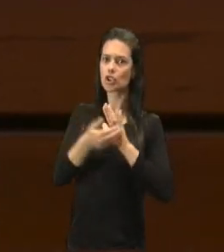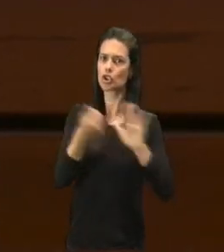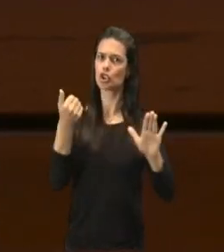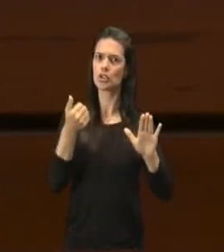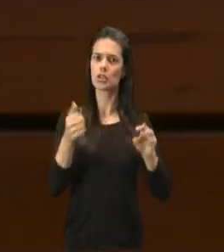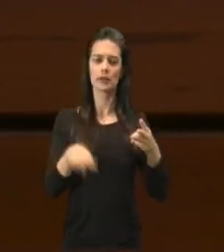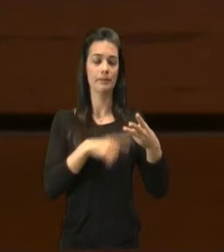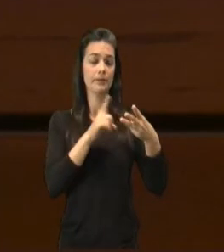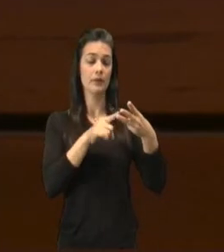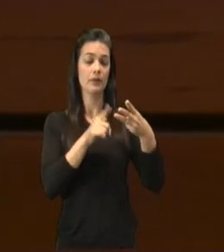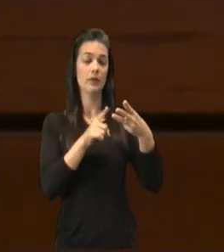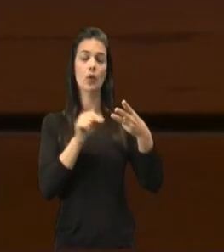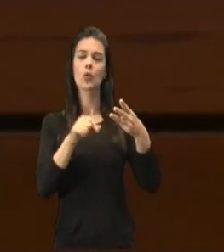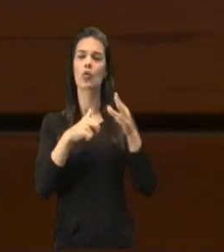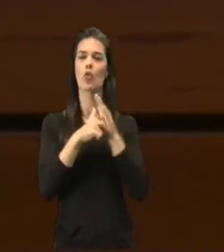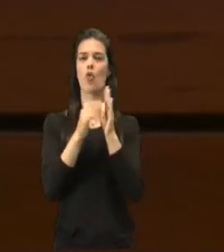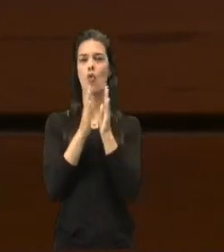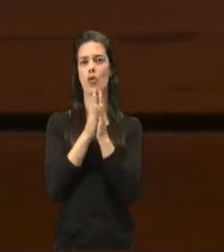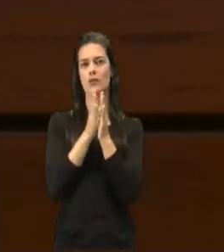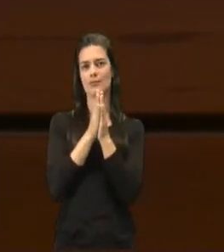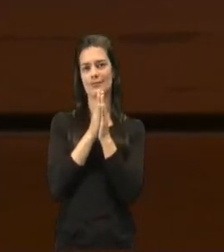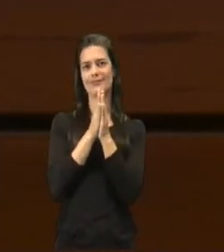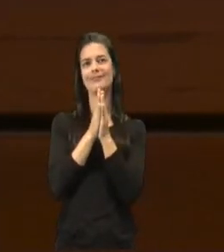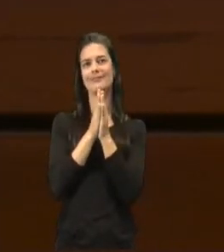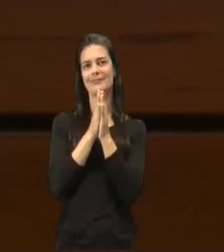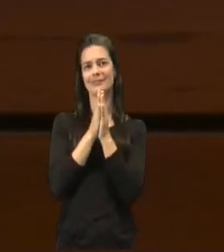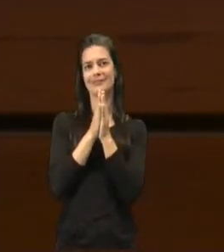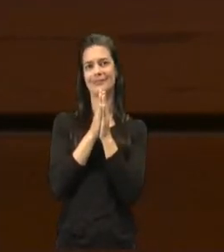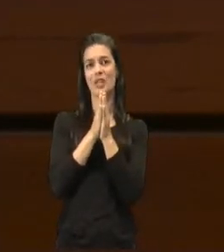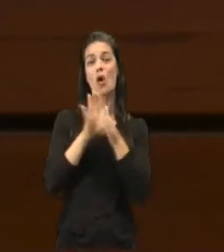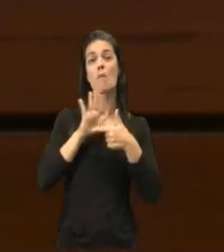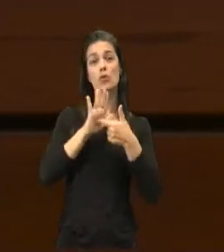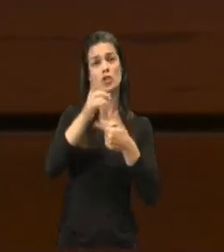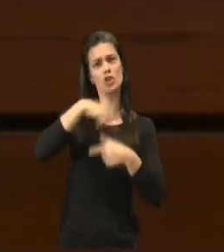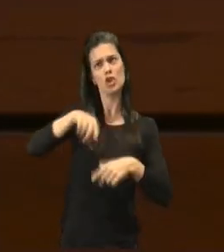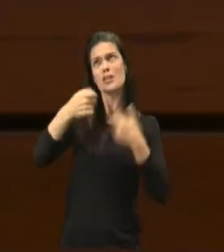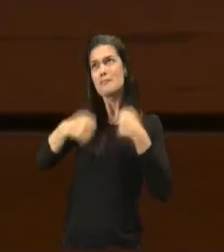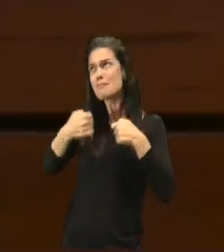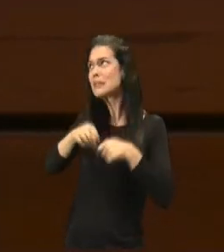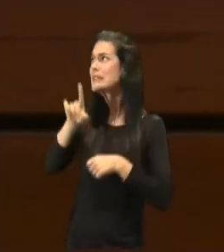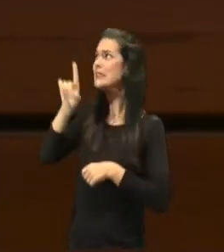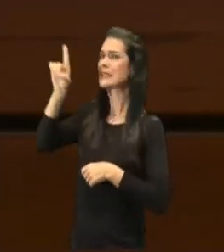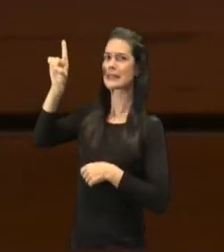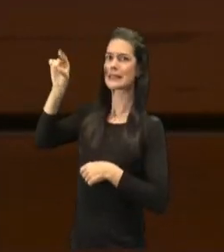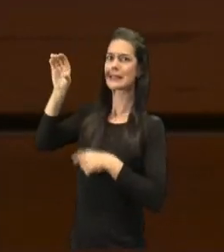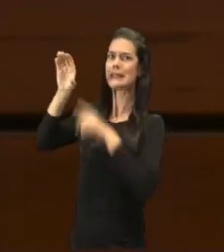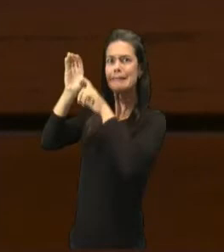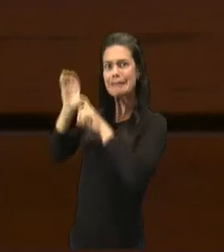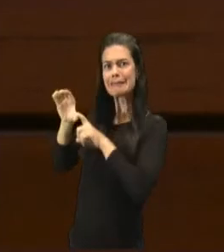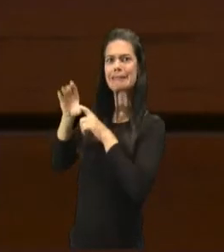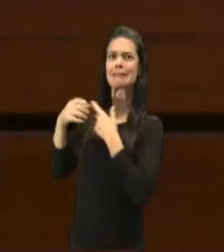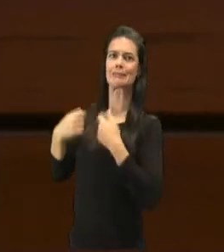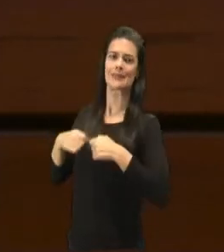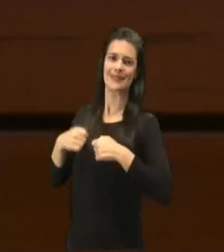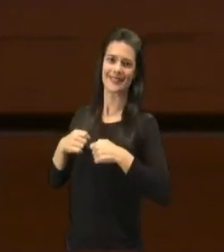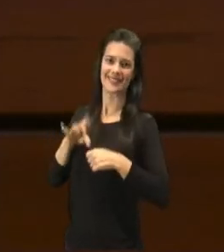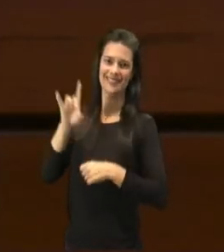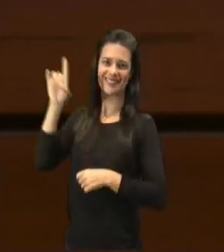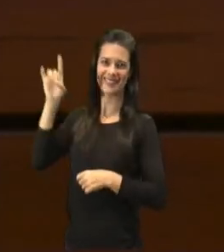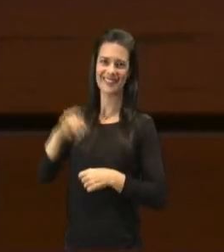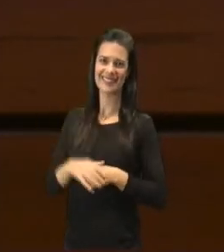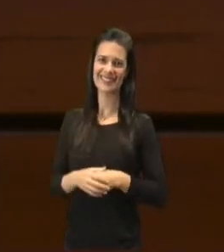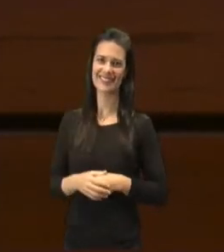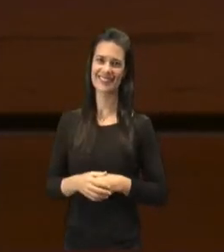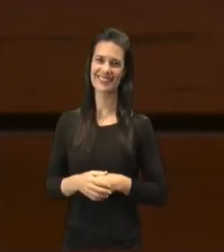da intercessão, demonstrando a nossa total dependência do Senhor para a condução dos nossos filhos. Não há